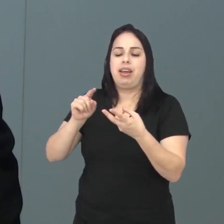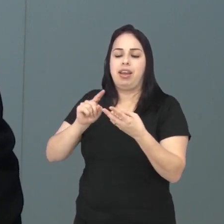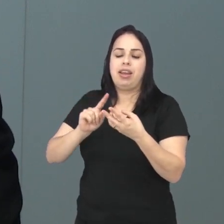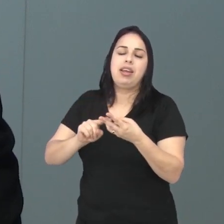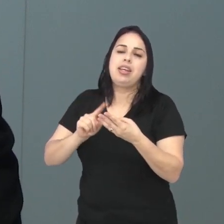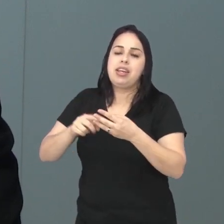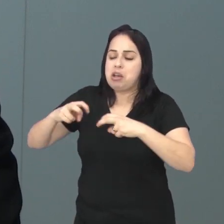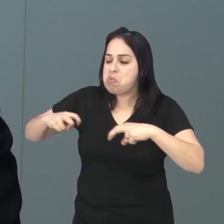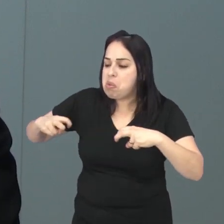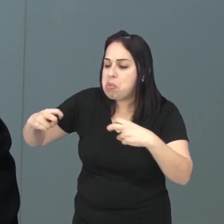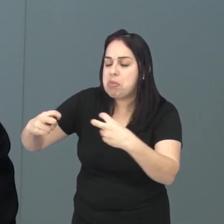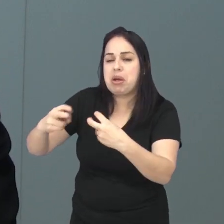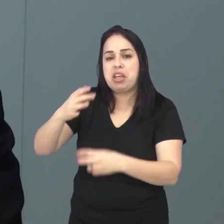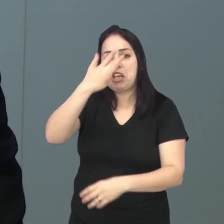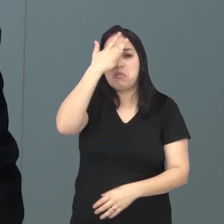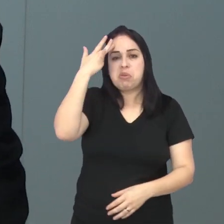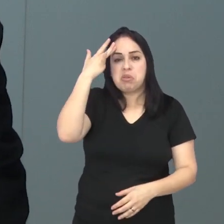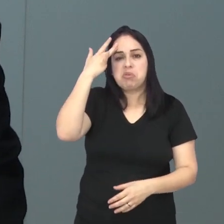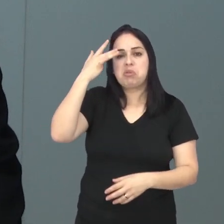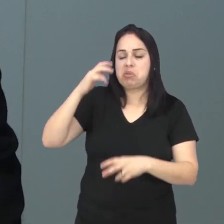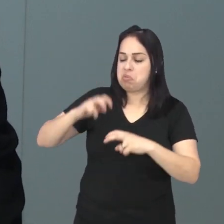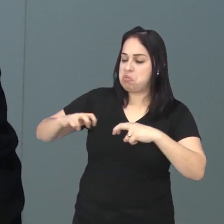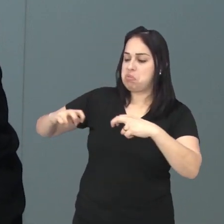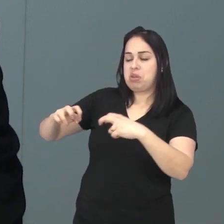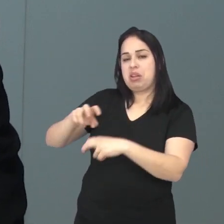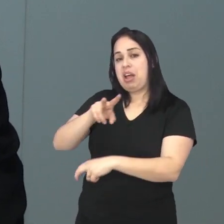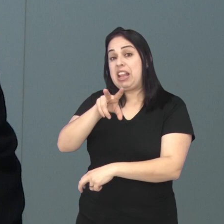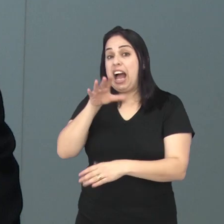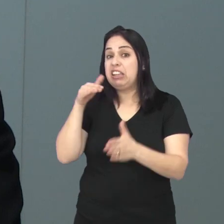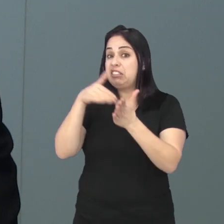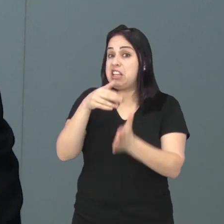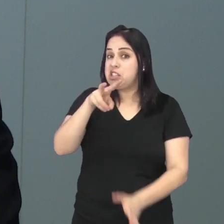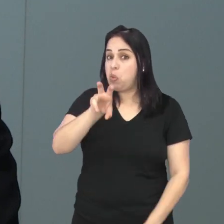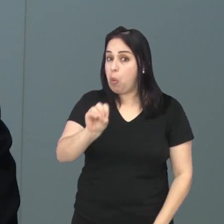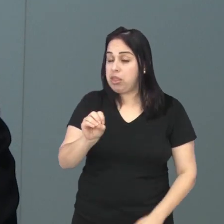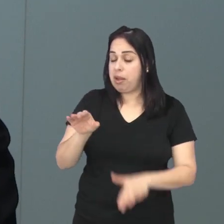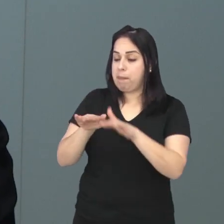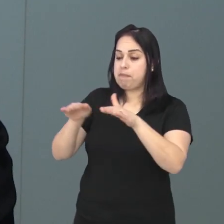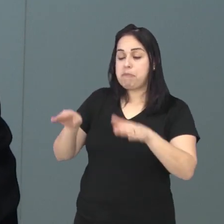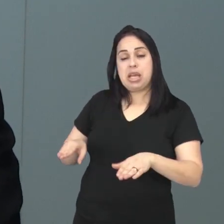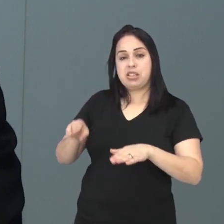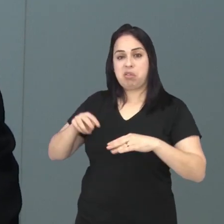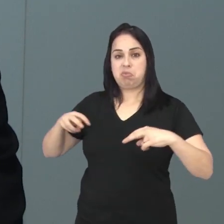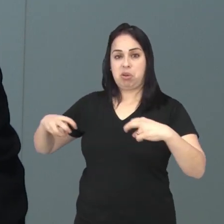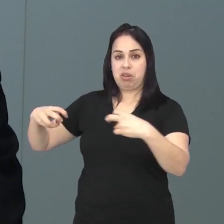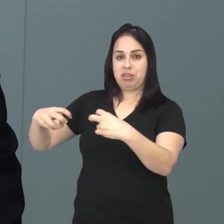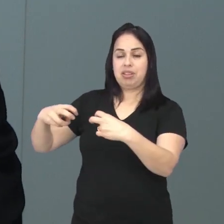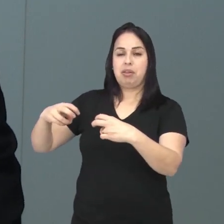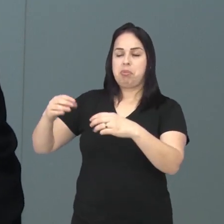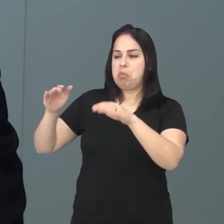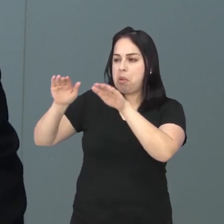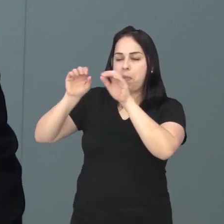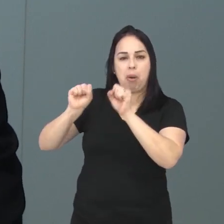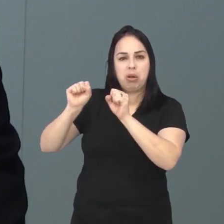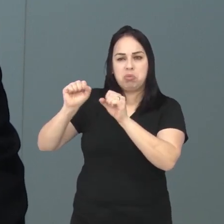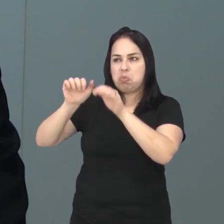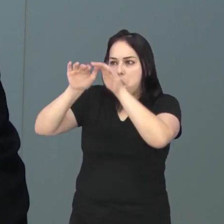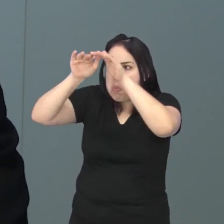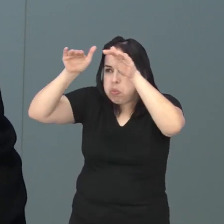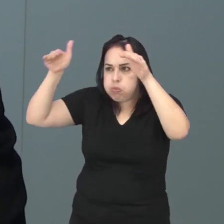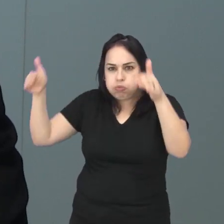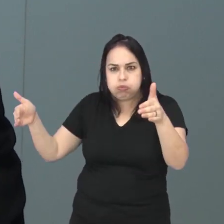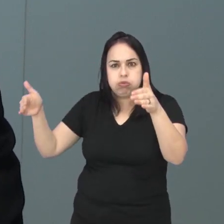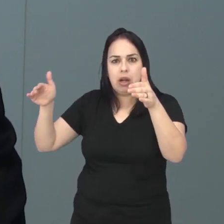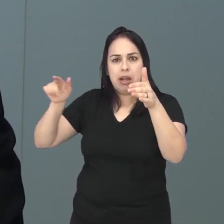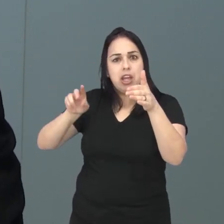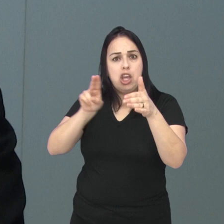gente possibilita ali que o concessionário coloque até 50 mesas naqueles quiosques e faça ombrelones, coberturas,